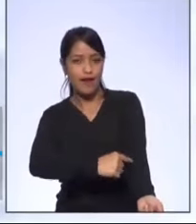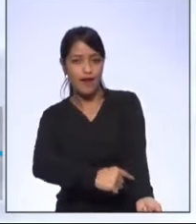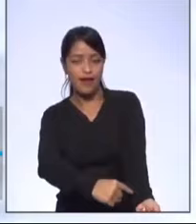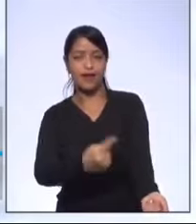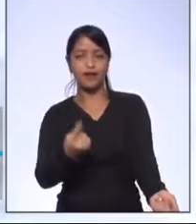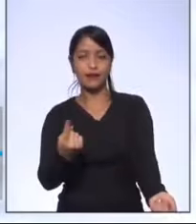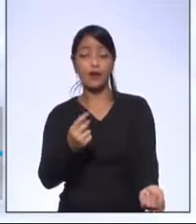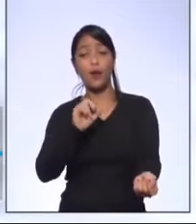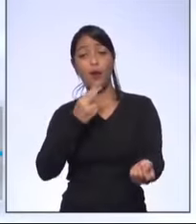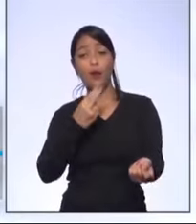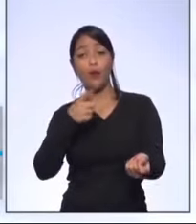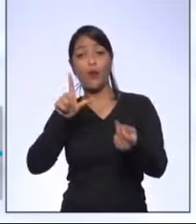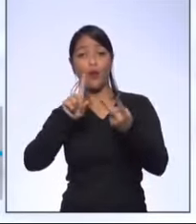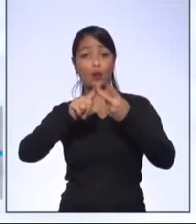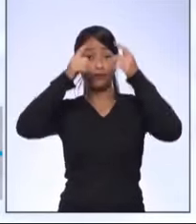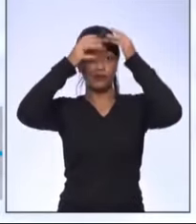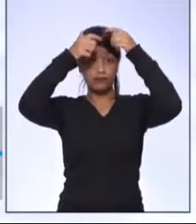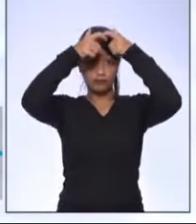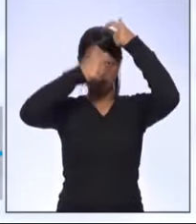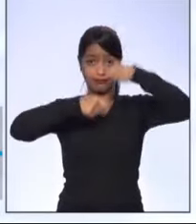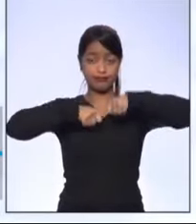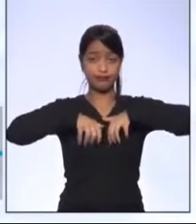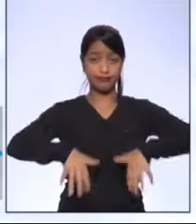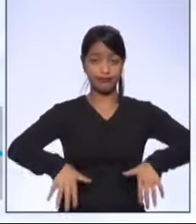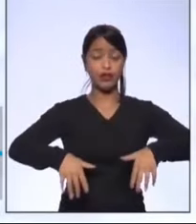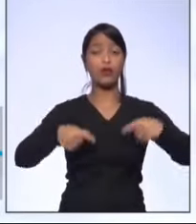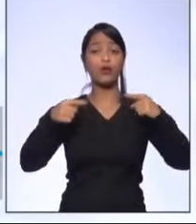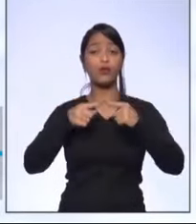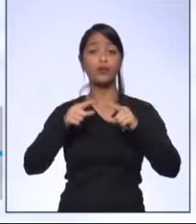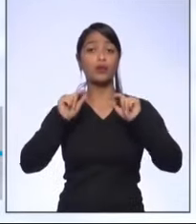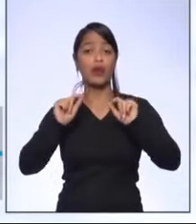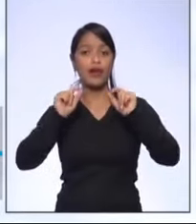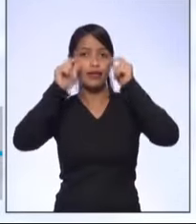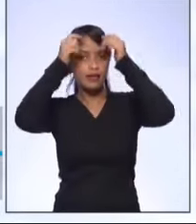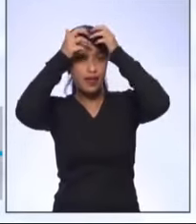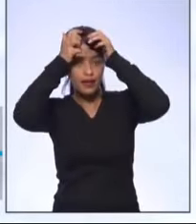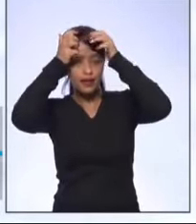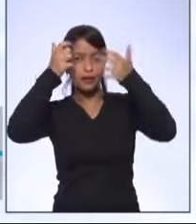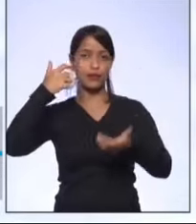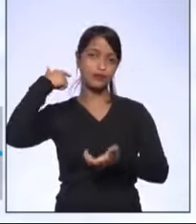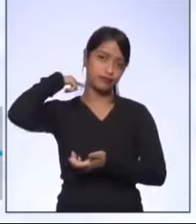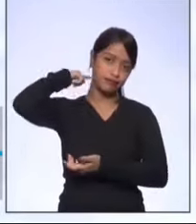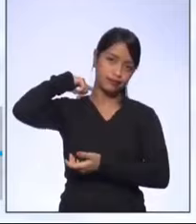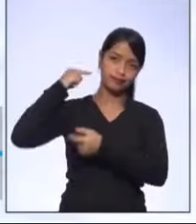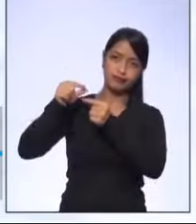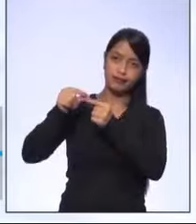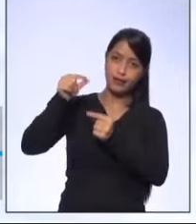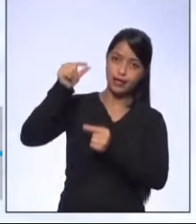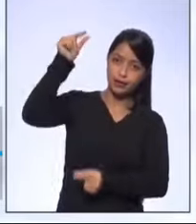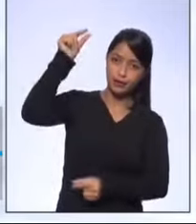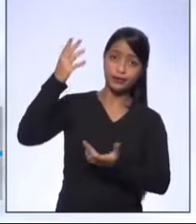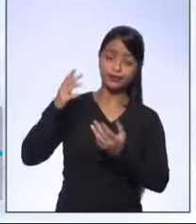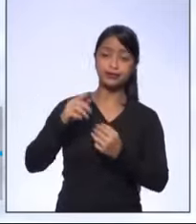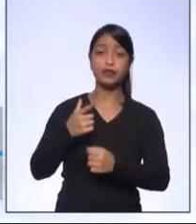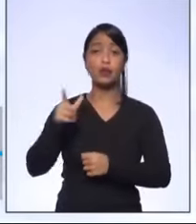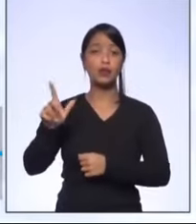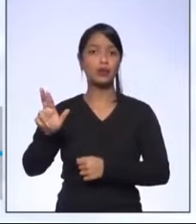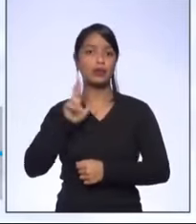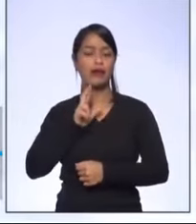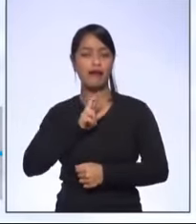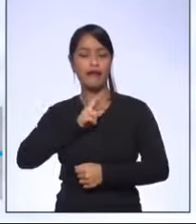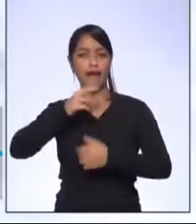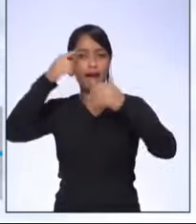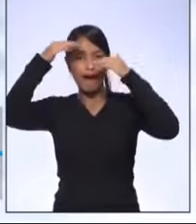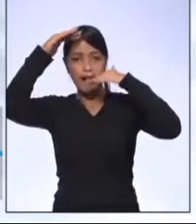falar da medula espinhal. Então, alguns foram nessa linha e outros falaram, cabeça e coração. Poxa, tá